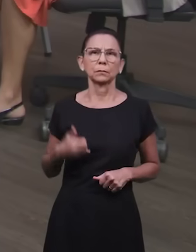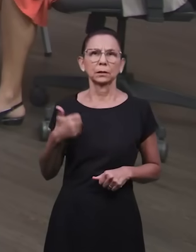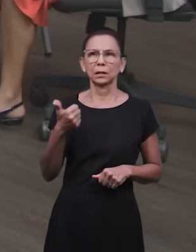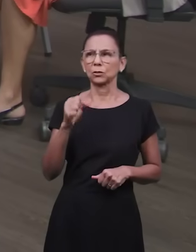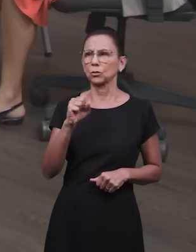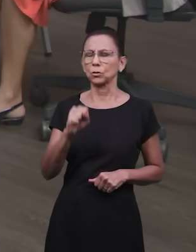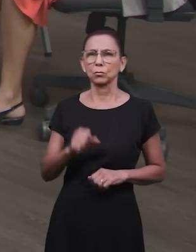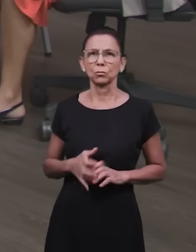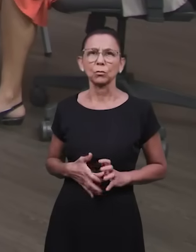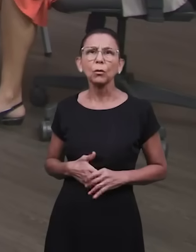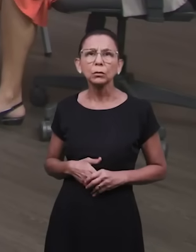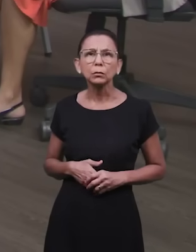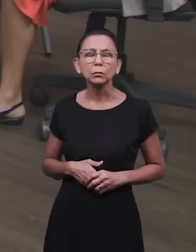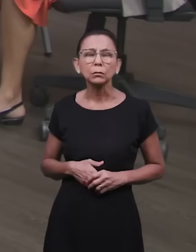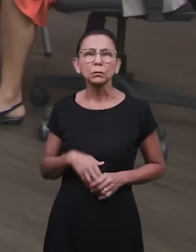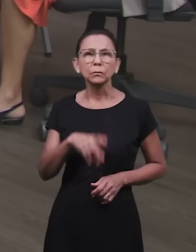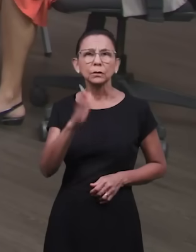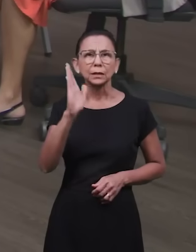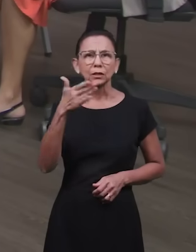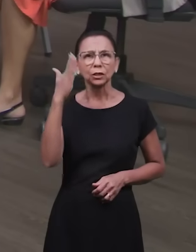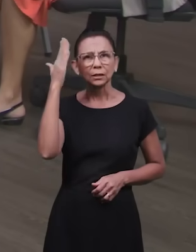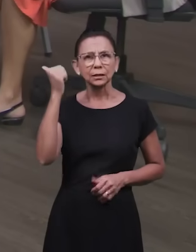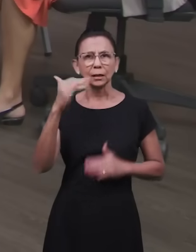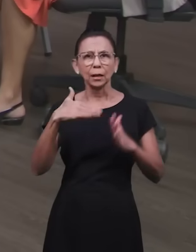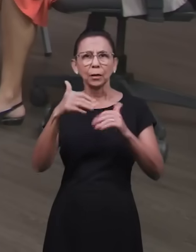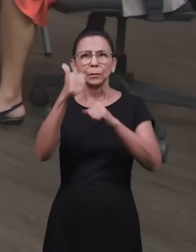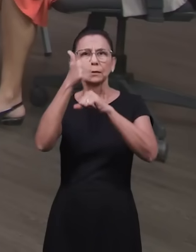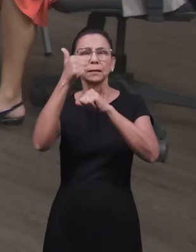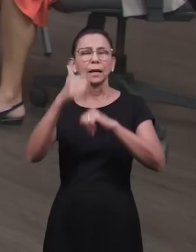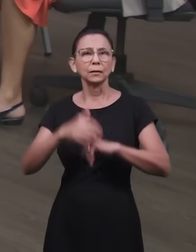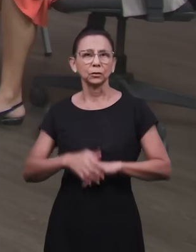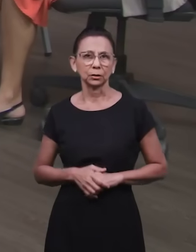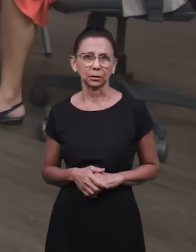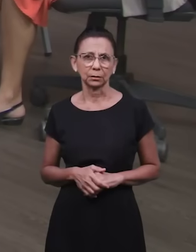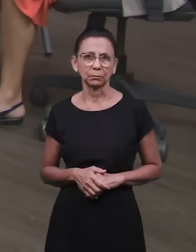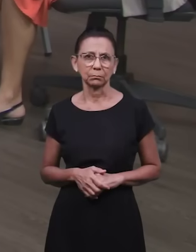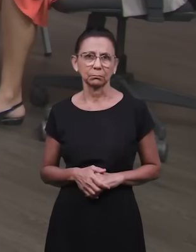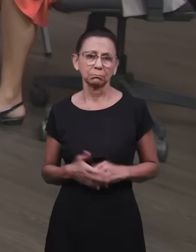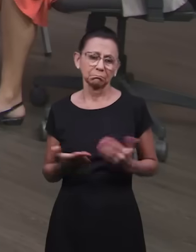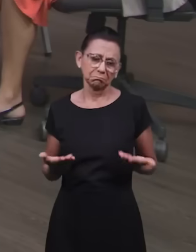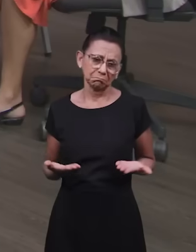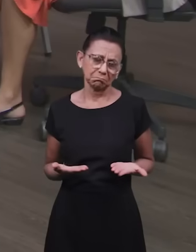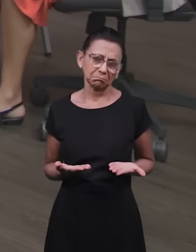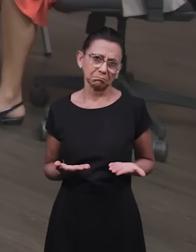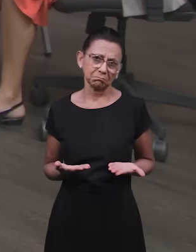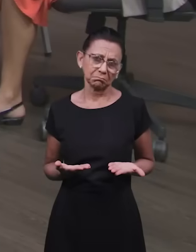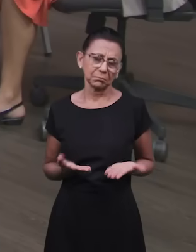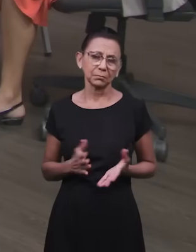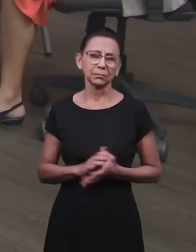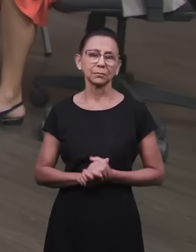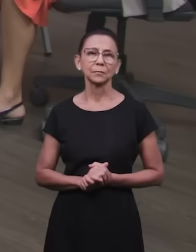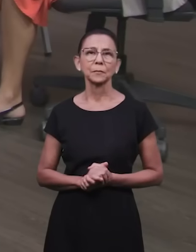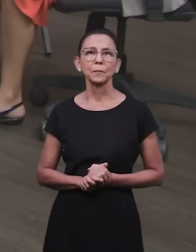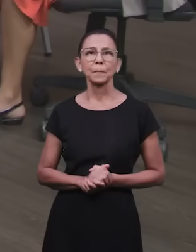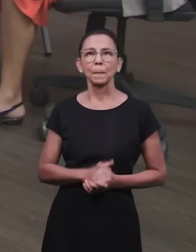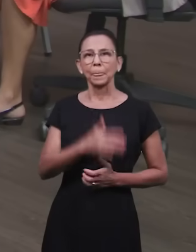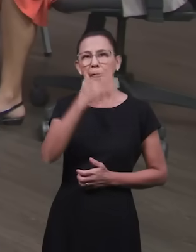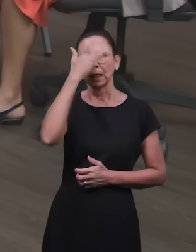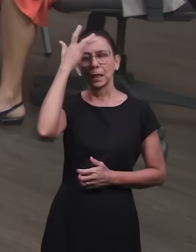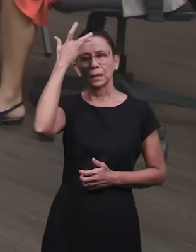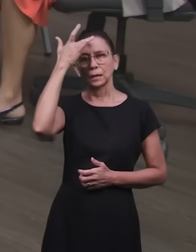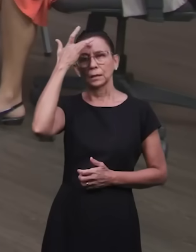escolher. Imagine, se com 18 anos você tem certeza de todas as suas habilidades e o que vai ser de você daí 20, 30 anos. Isso não é